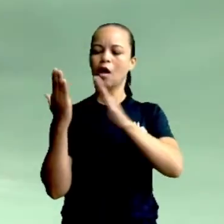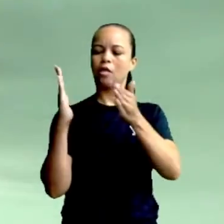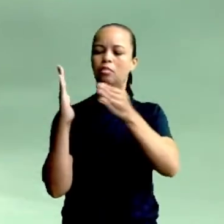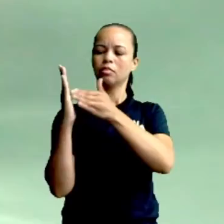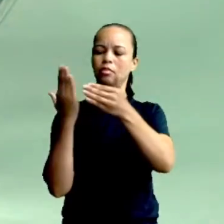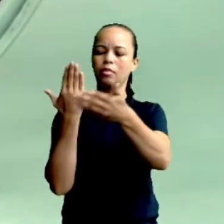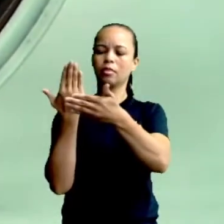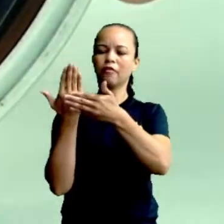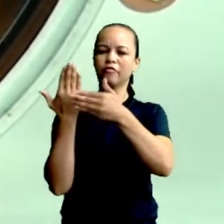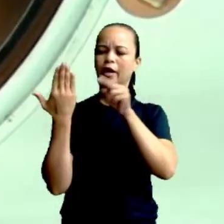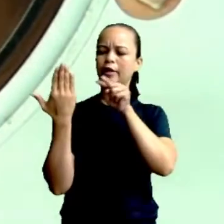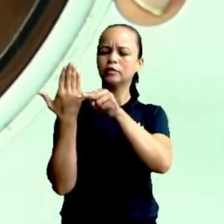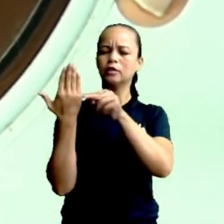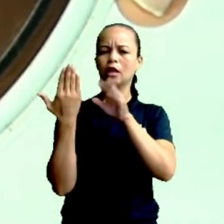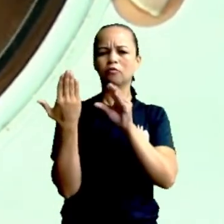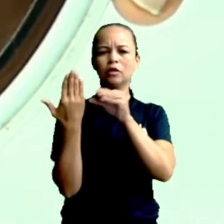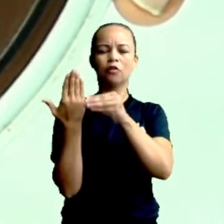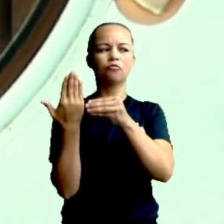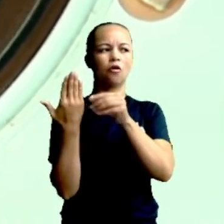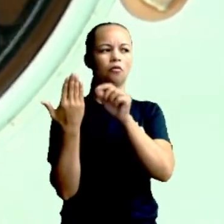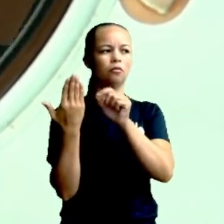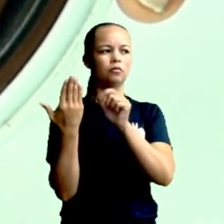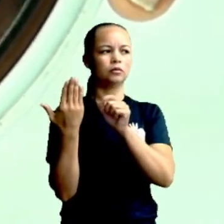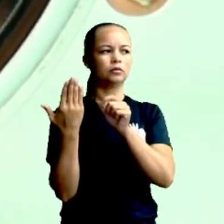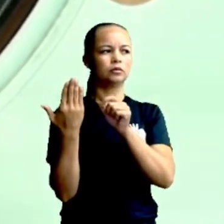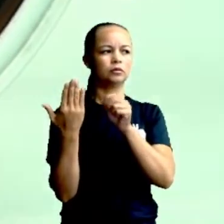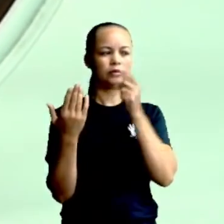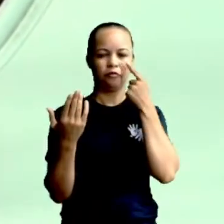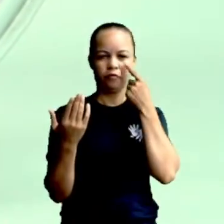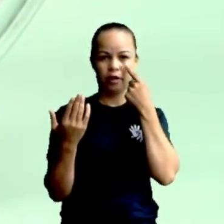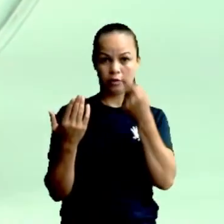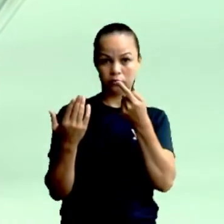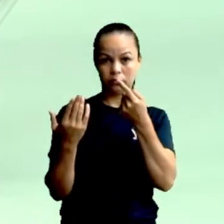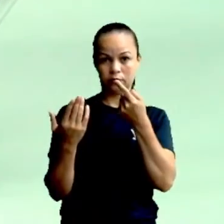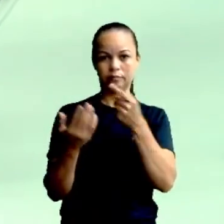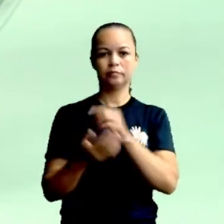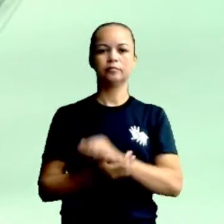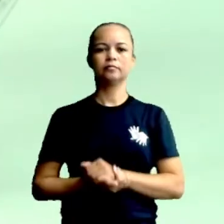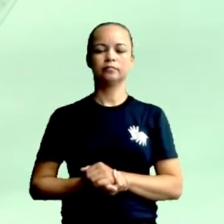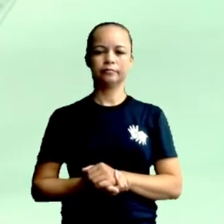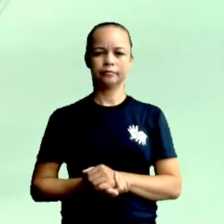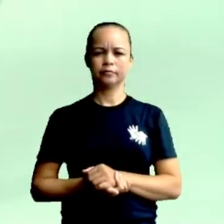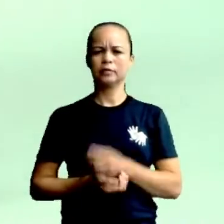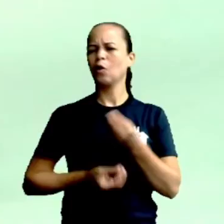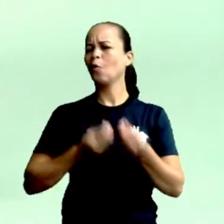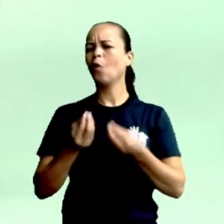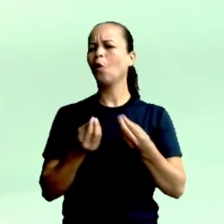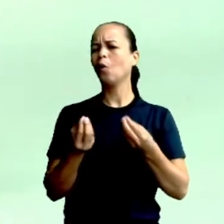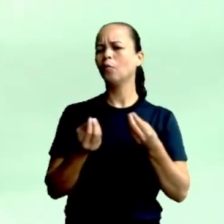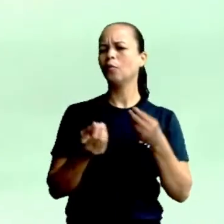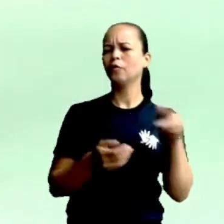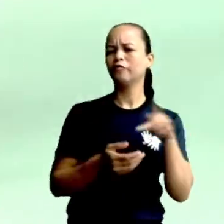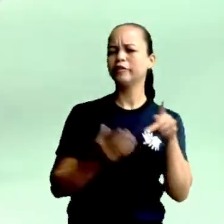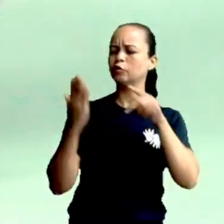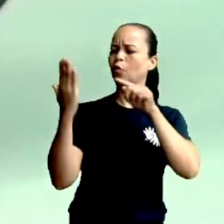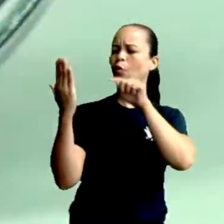aqui um foco bem direitinho, olha. Tá vendo aí, ó? Muito bem, aqui é o espelho côncavo. Como é um espelho côncavo,